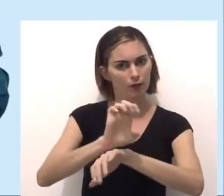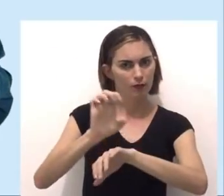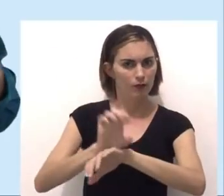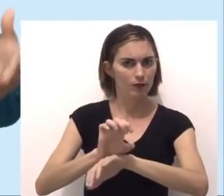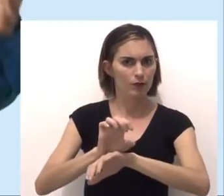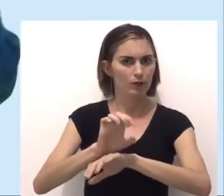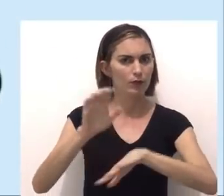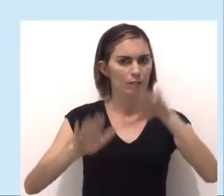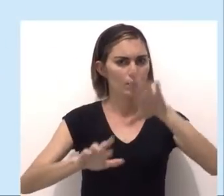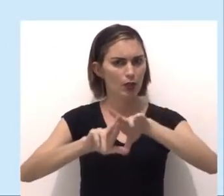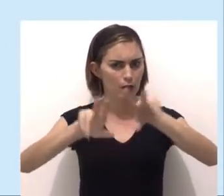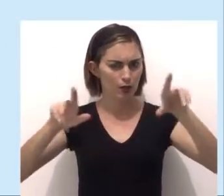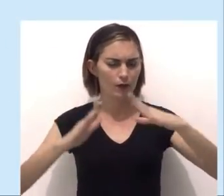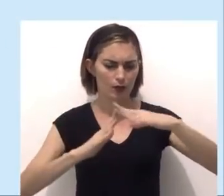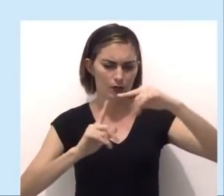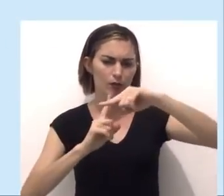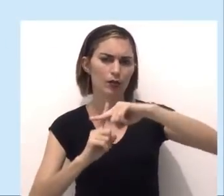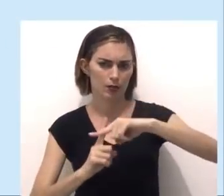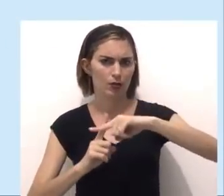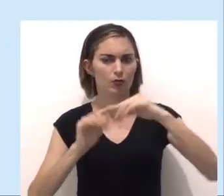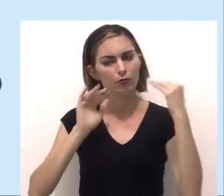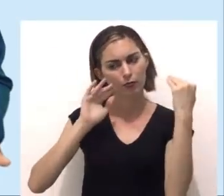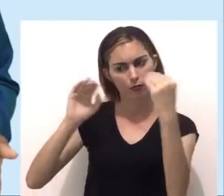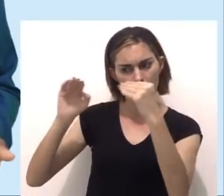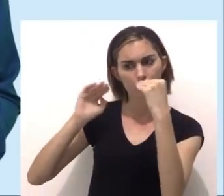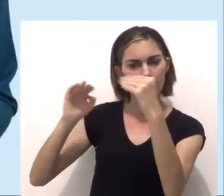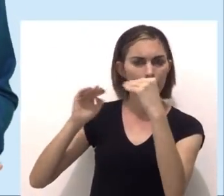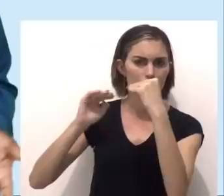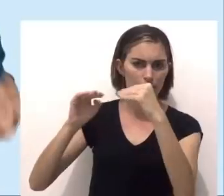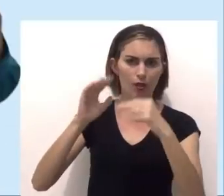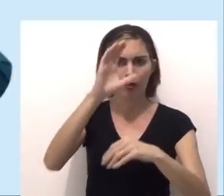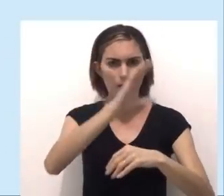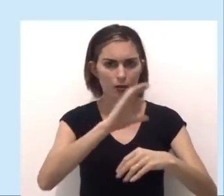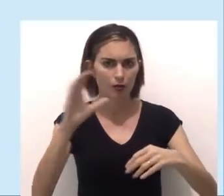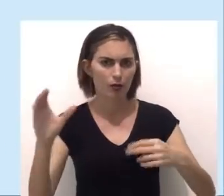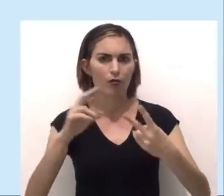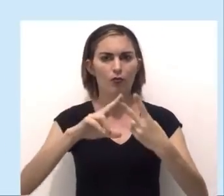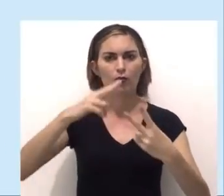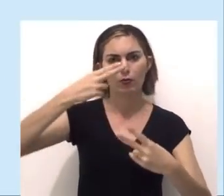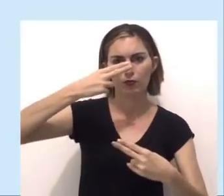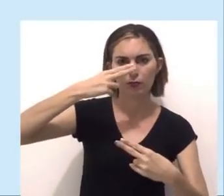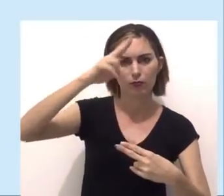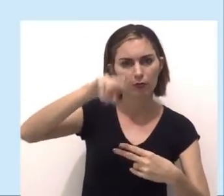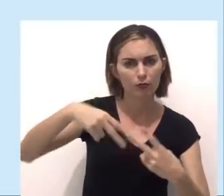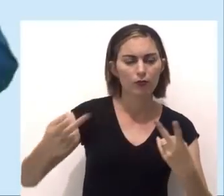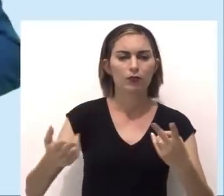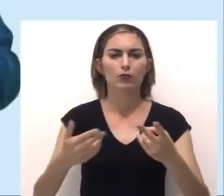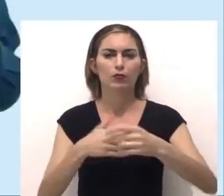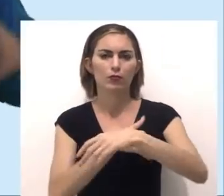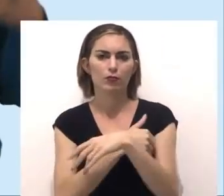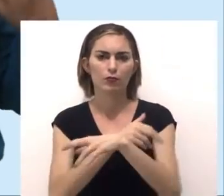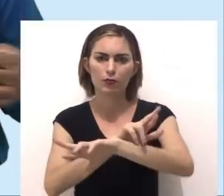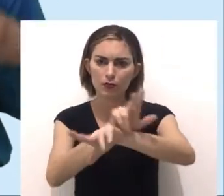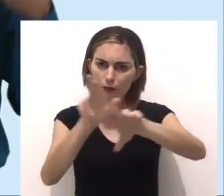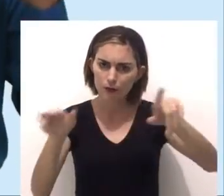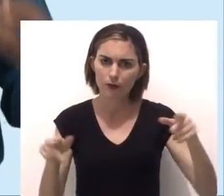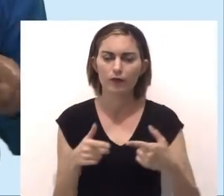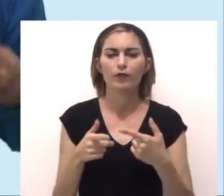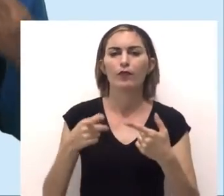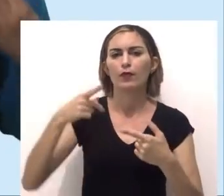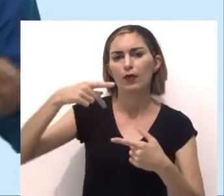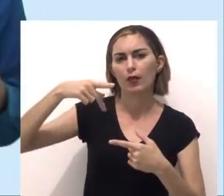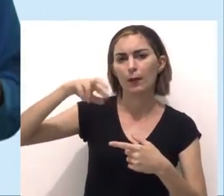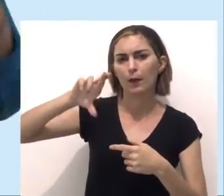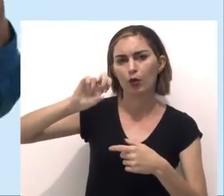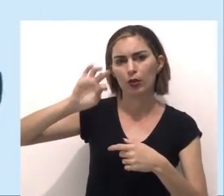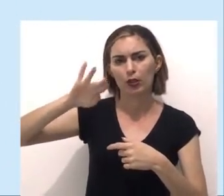Estado. Ou seja, as diversas igrejas subordinadas, católicas e protestantes, passaram o